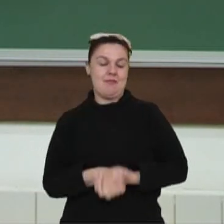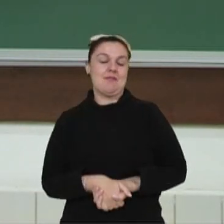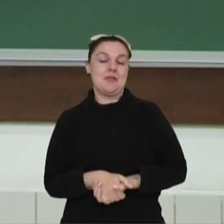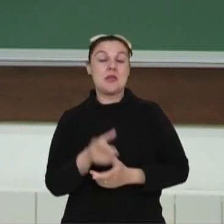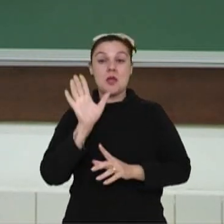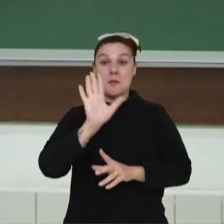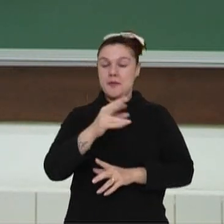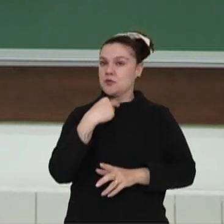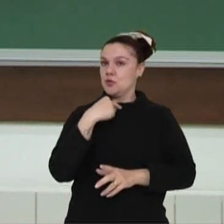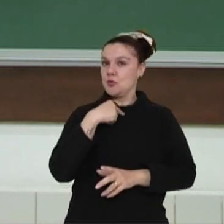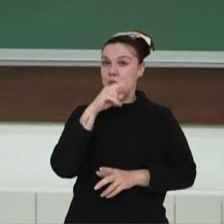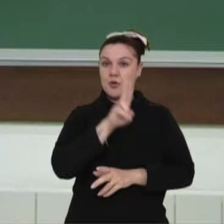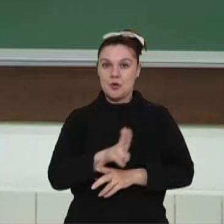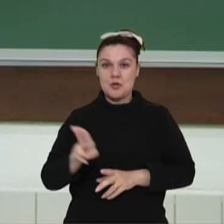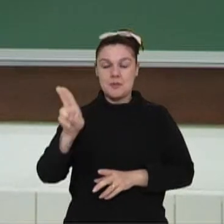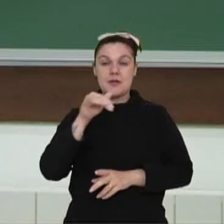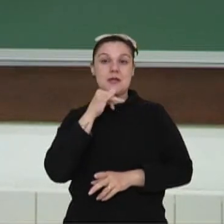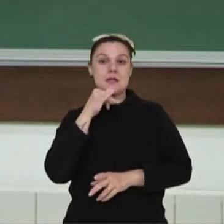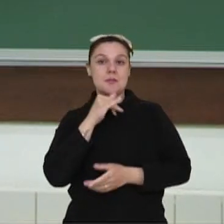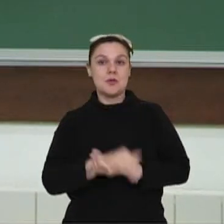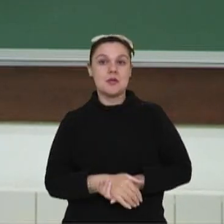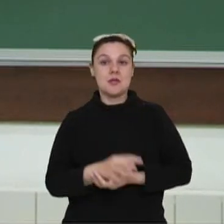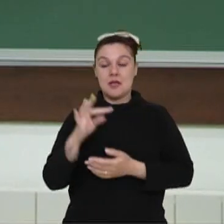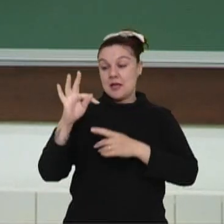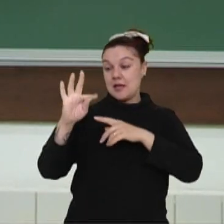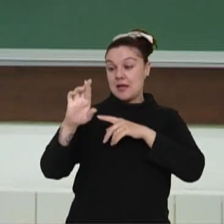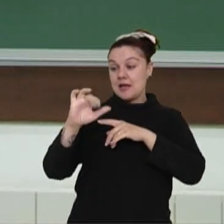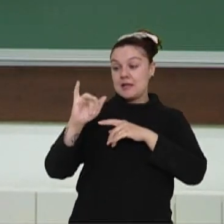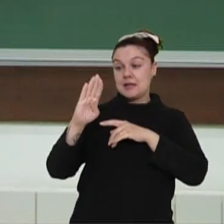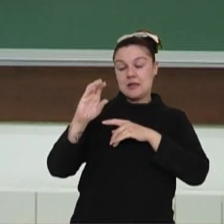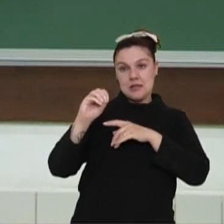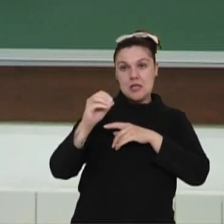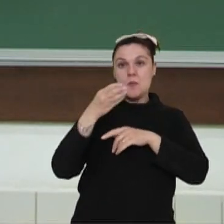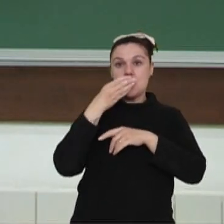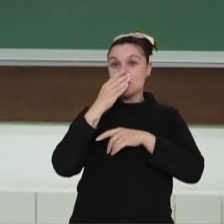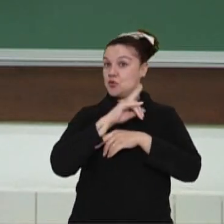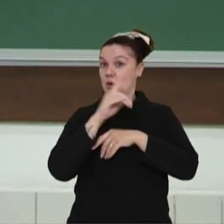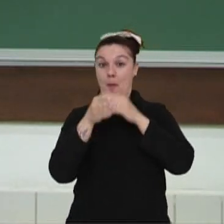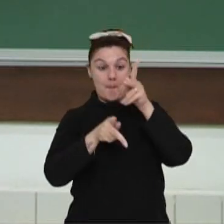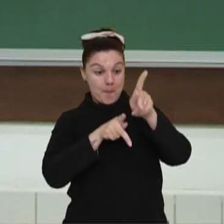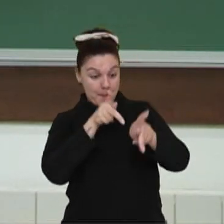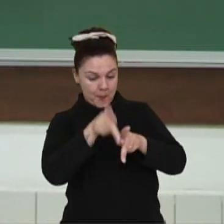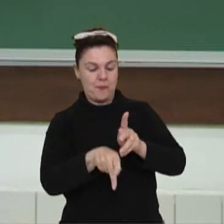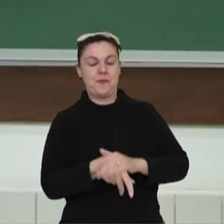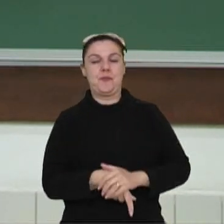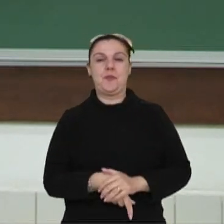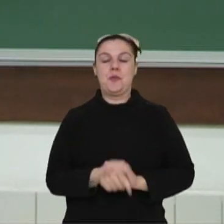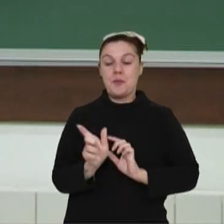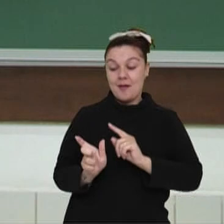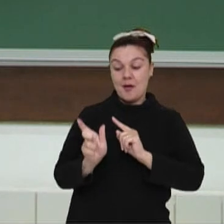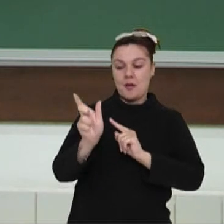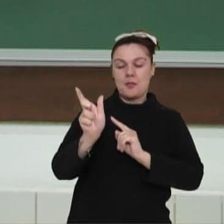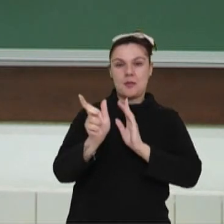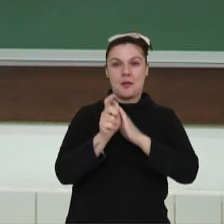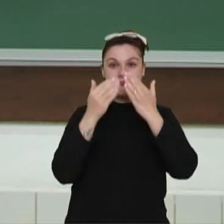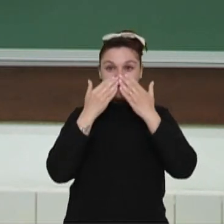a gente não pode usar mais o termo, por exemplo, tribo indígena, tá? A gente fala povos indígenas e tal, porque é um termo estereotipado e tudo